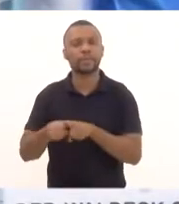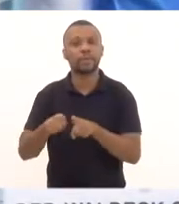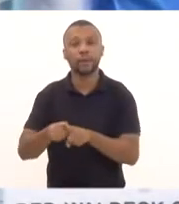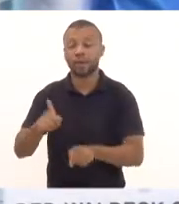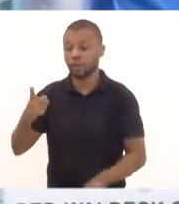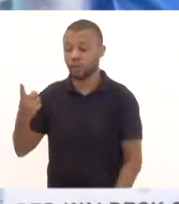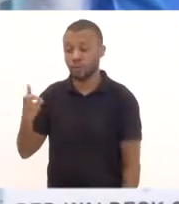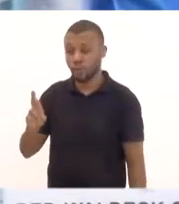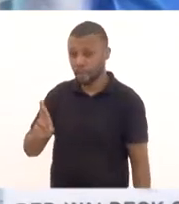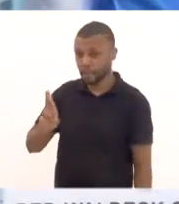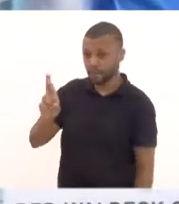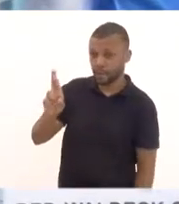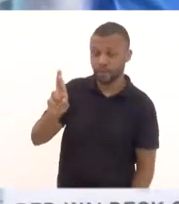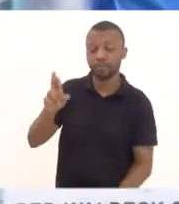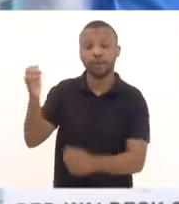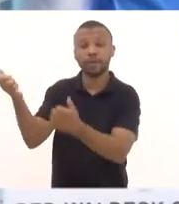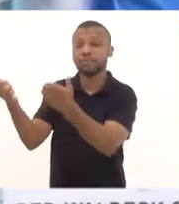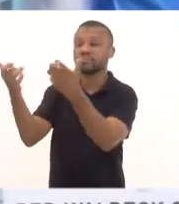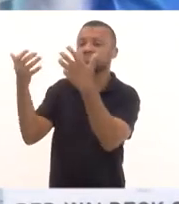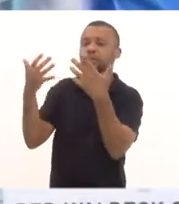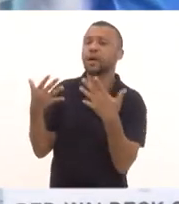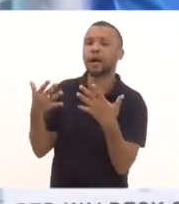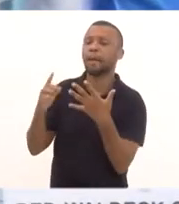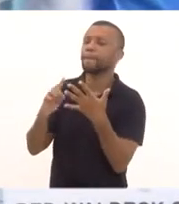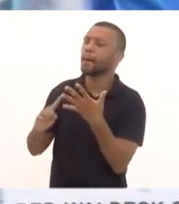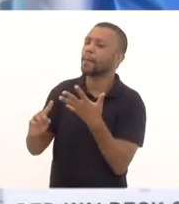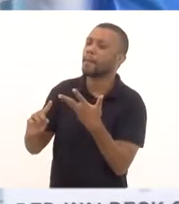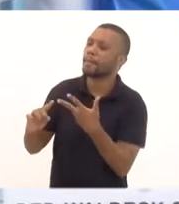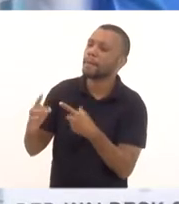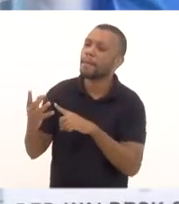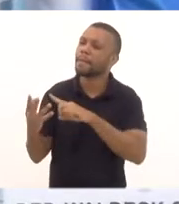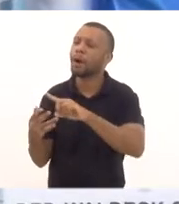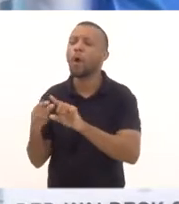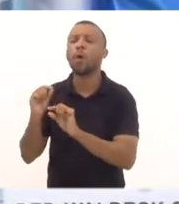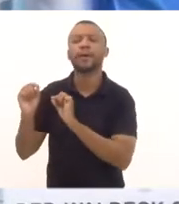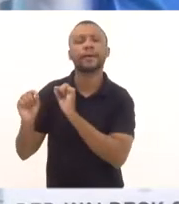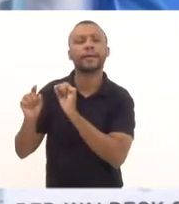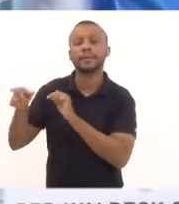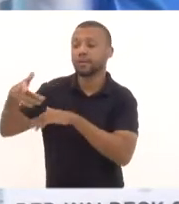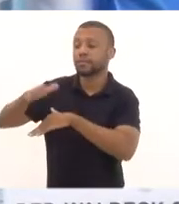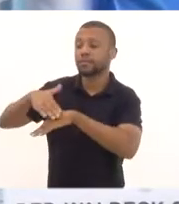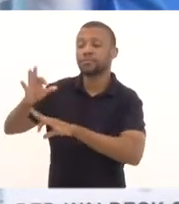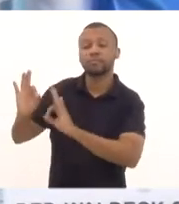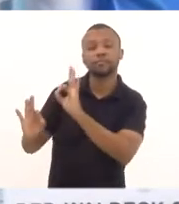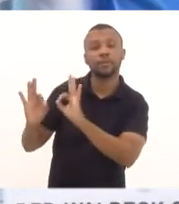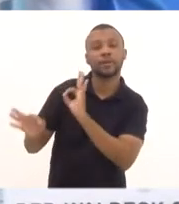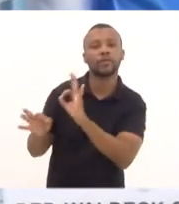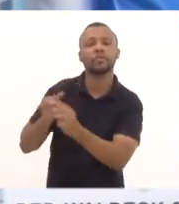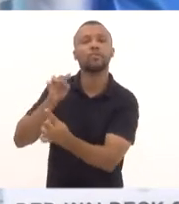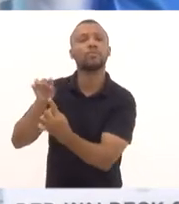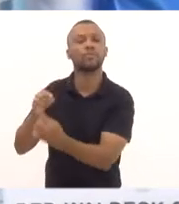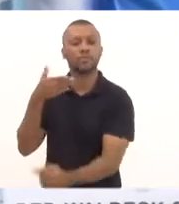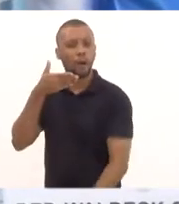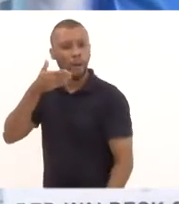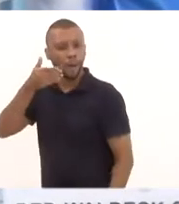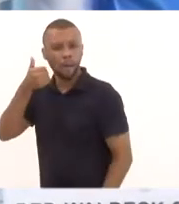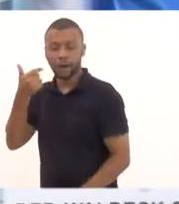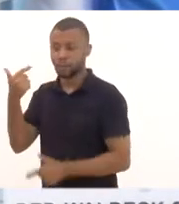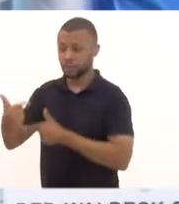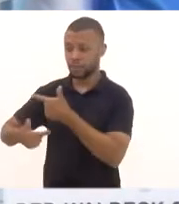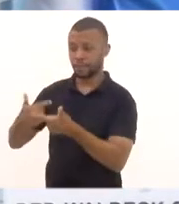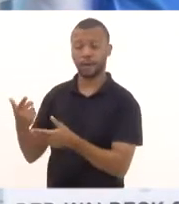prestar informação respeito de que vem sendo feito para melhorar o serviço de estranhos convidou representantes